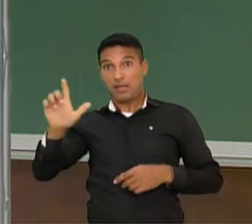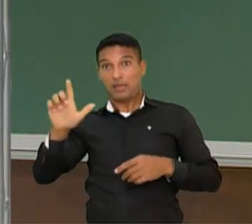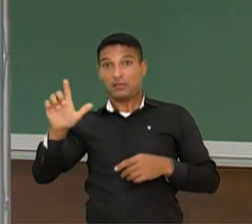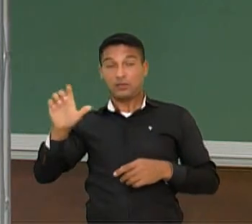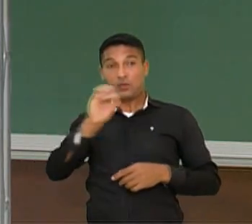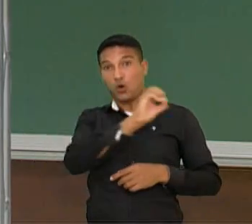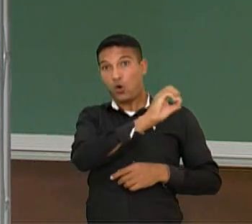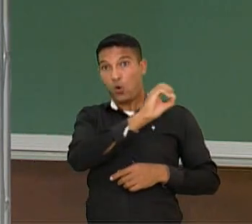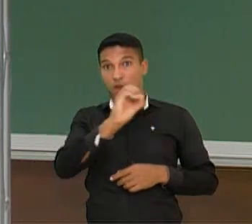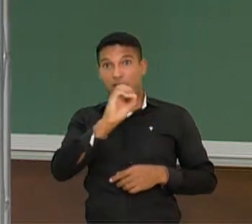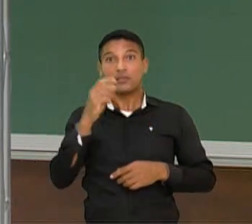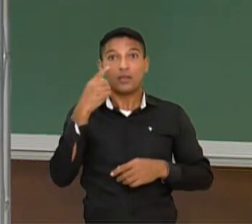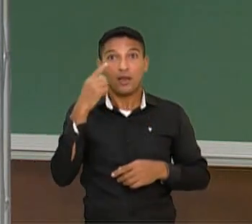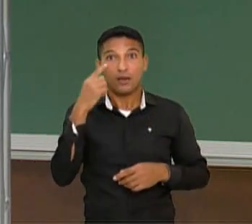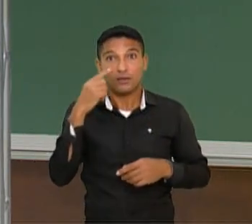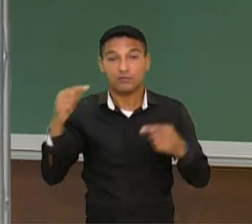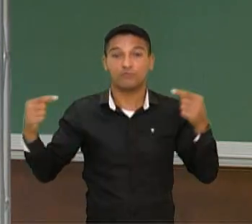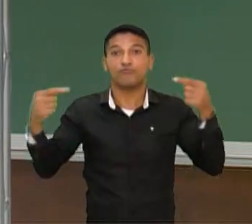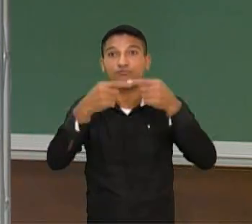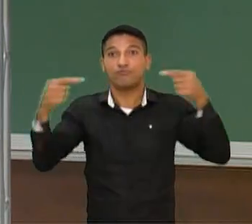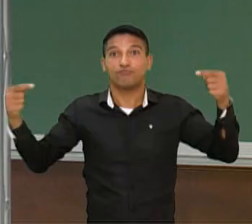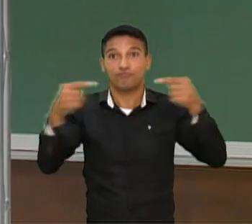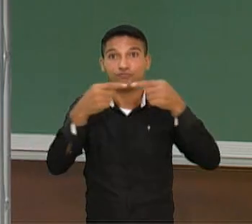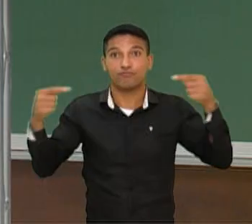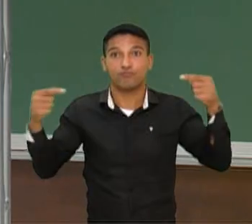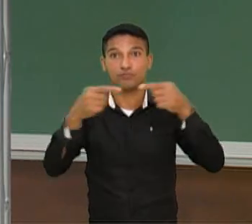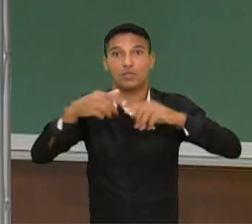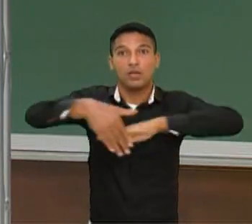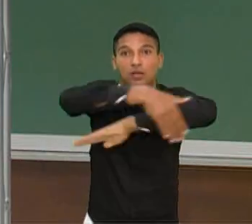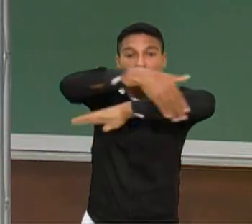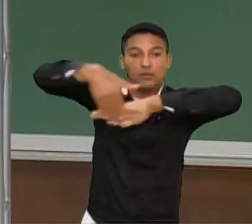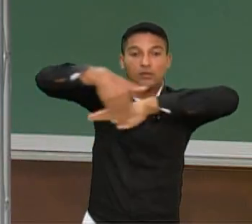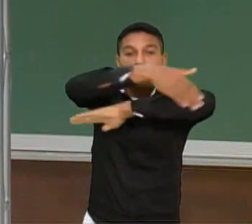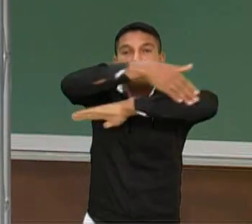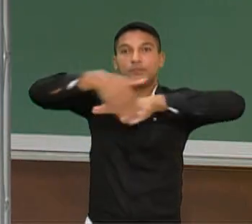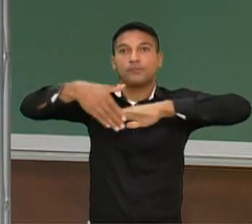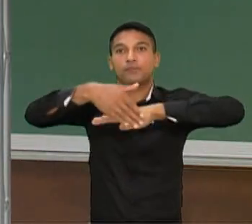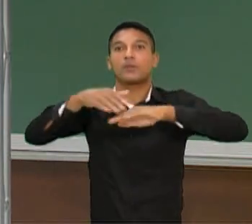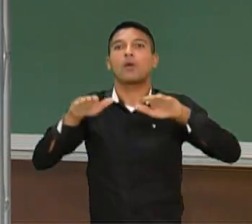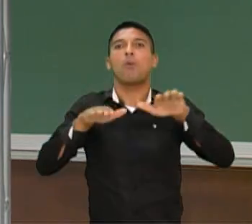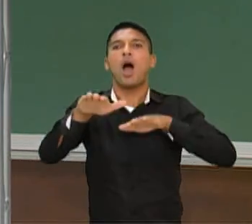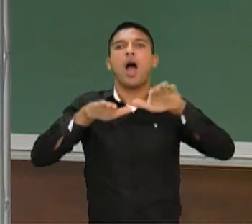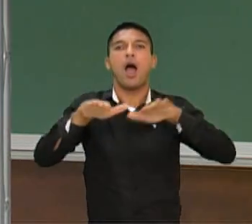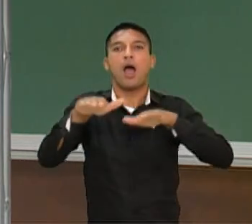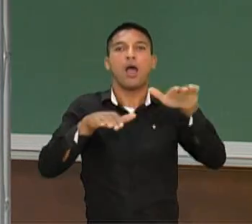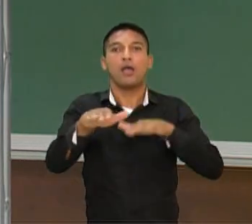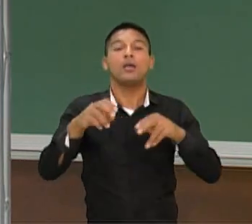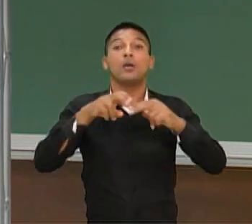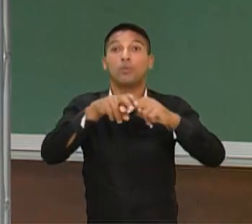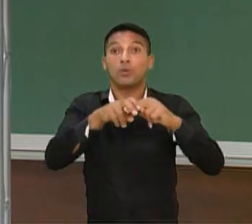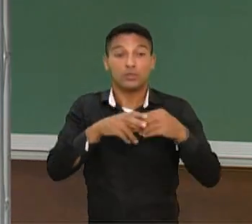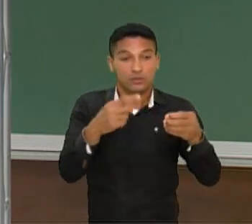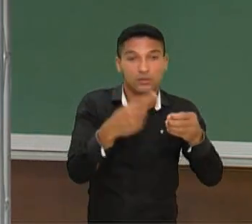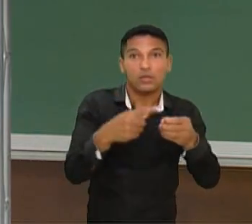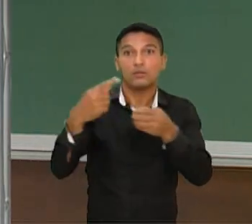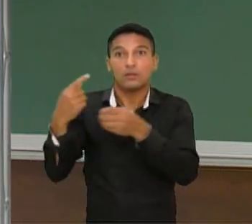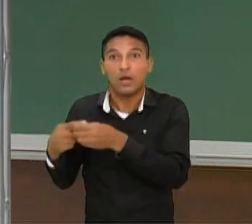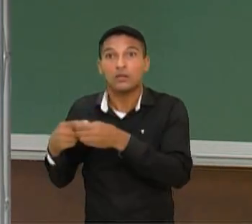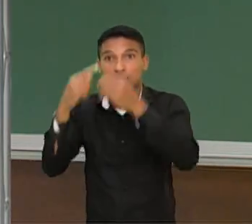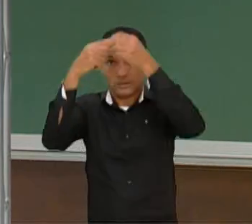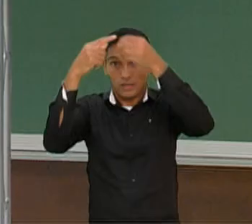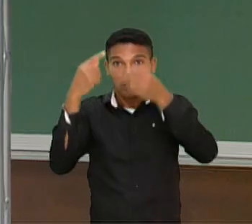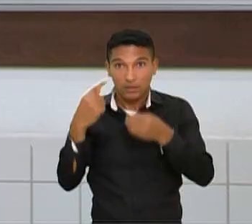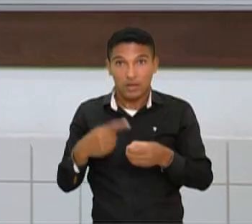fez com que muitos municípios crescessem e se adensassem no que diz respeito às suas cidades. Então a gente percebe